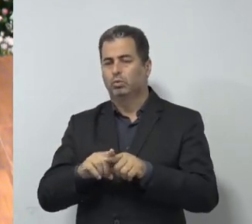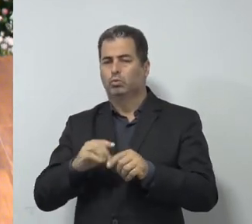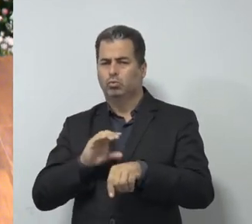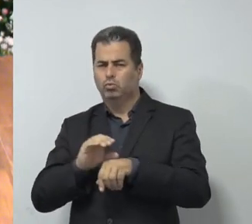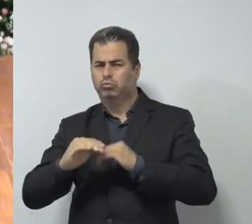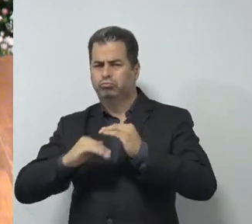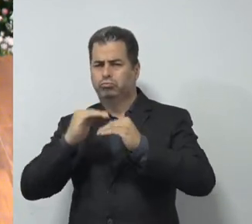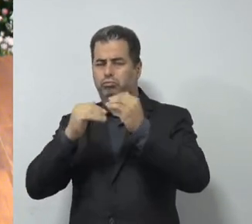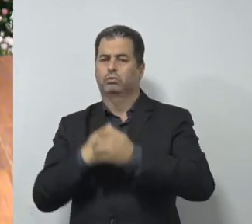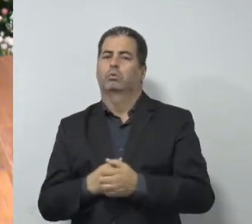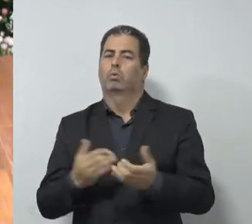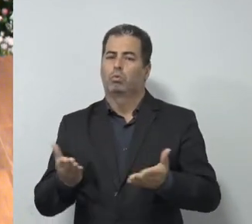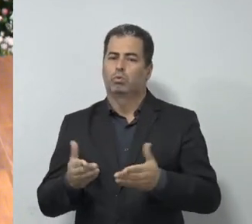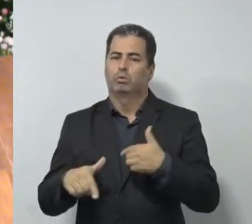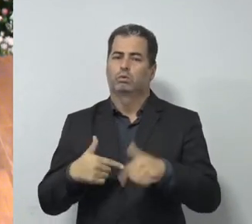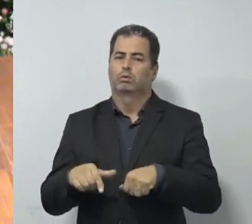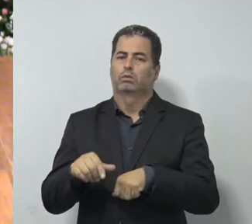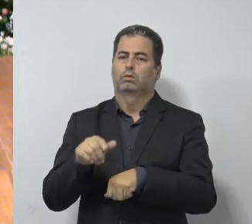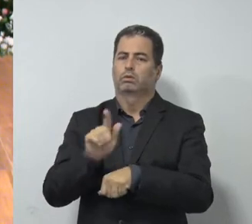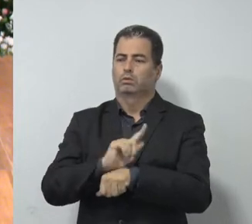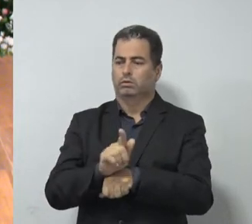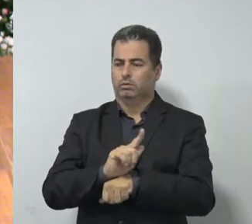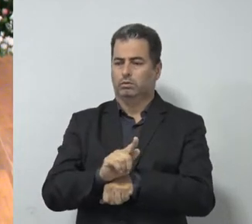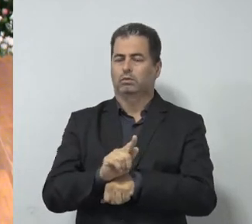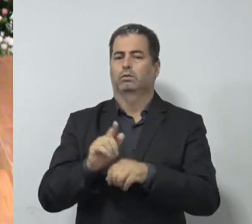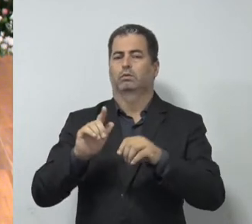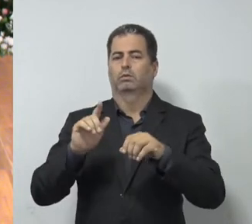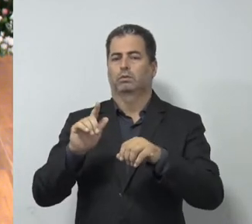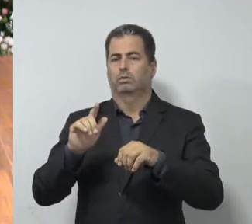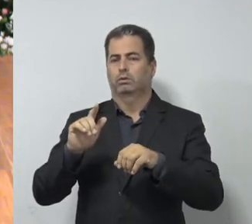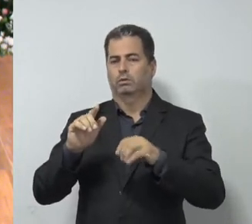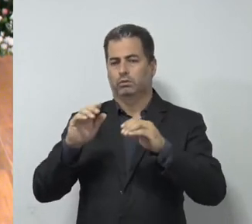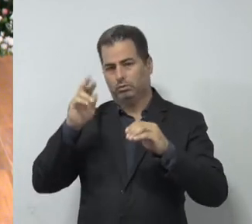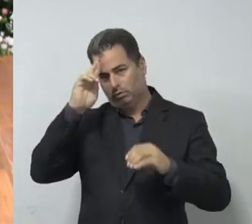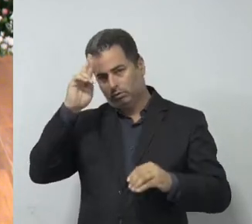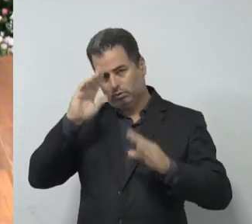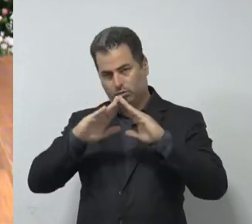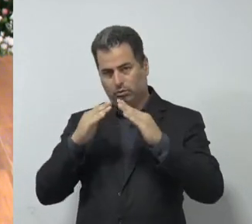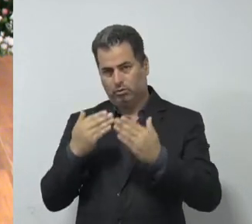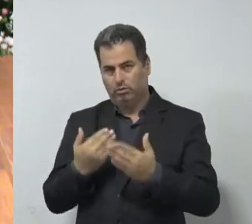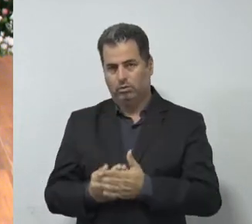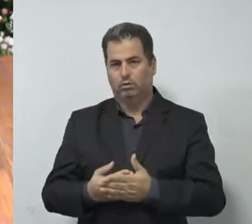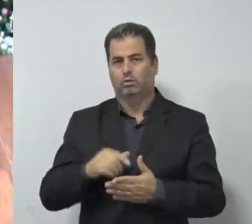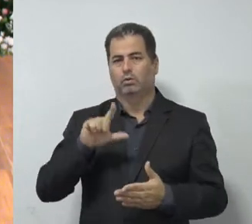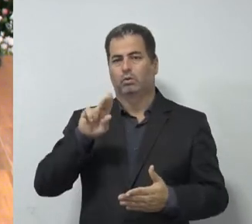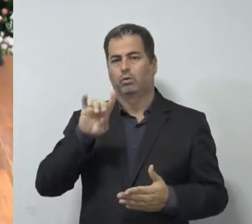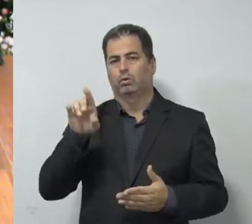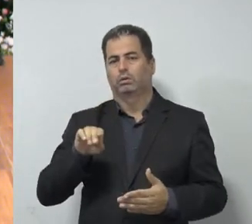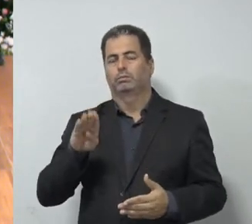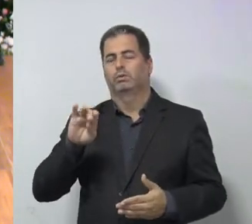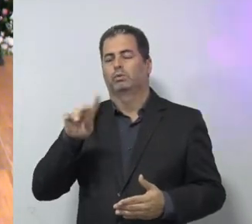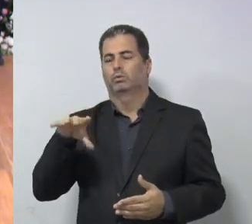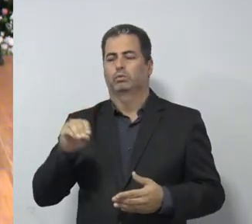Atualmente é gestora da Escola Municipal Luiz Carlos Bisinotto, é homenageada do vereador Luzimar.